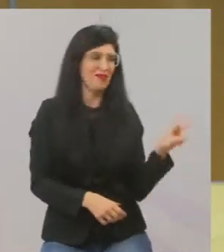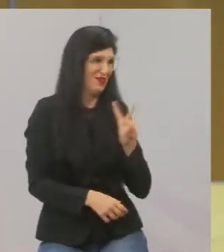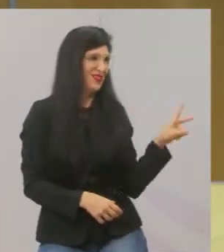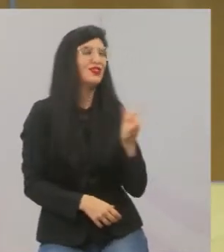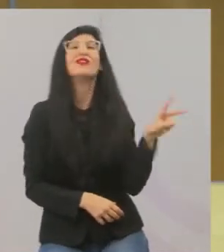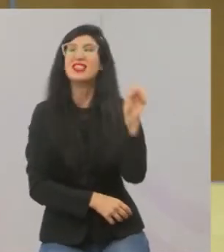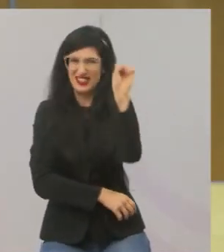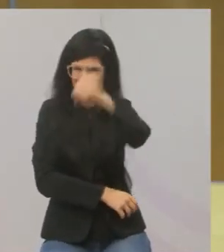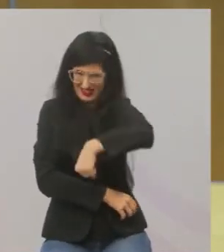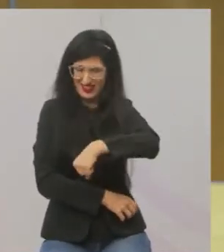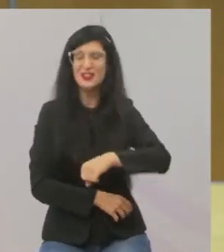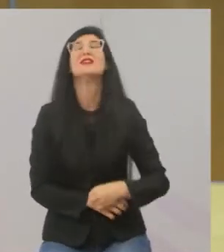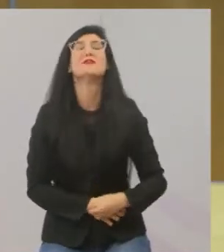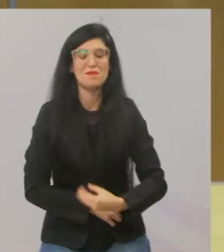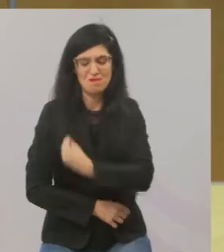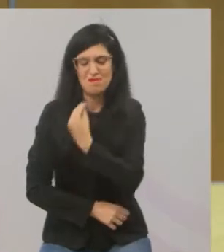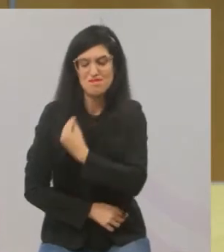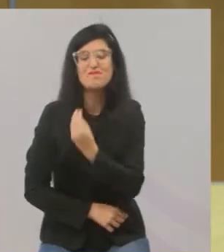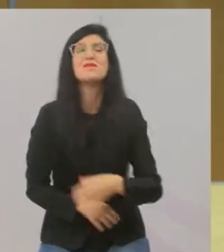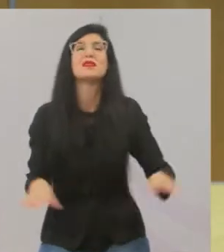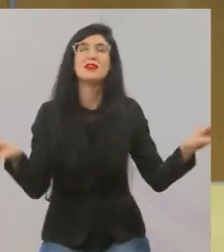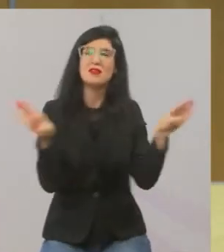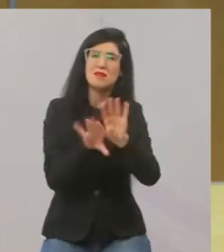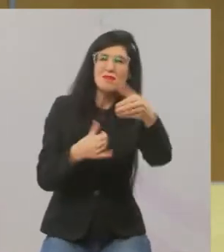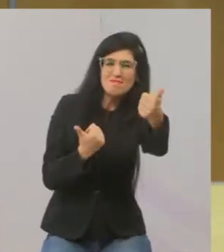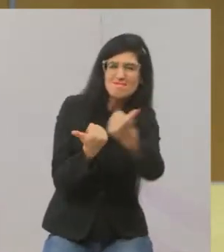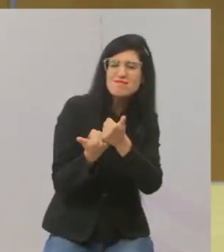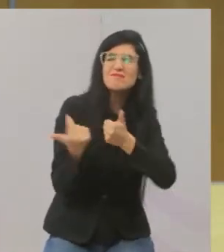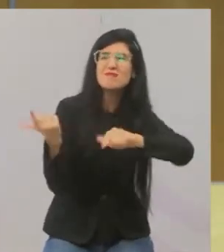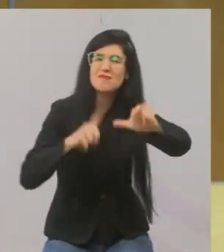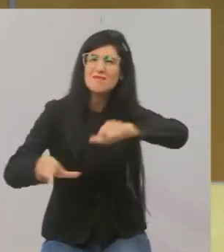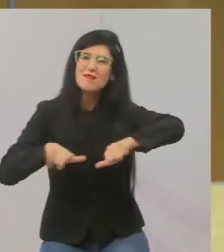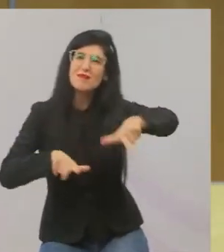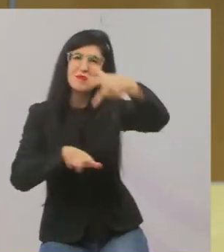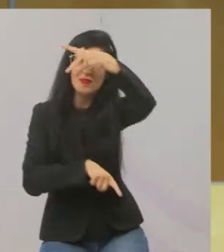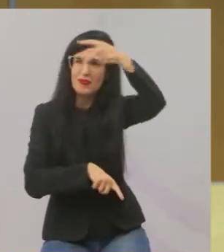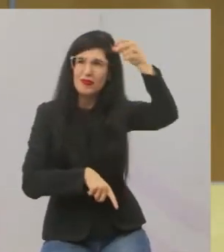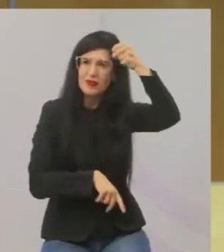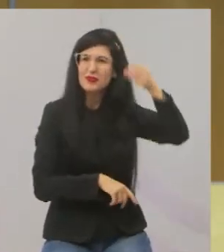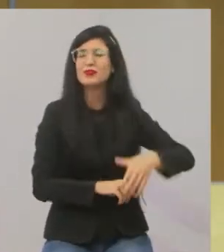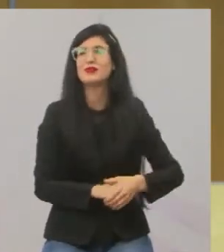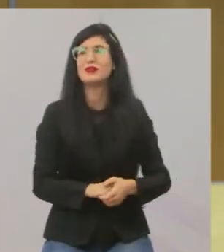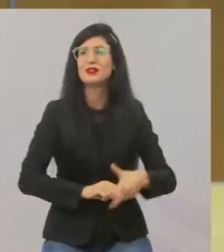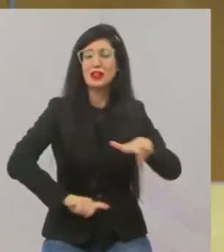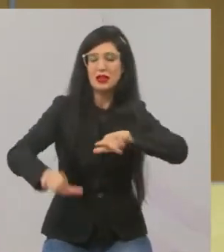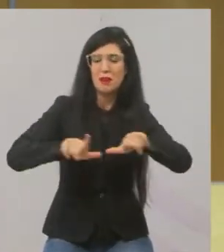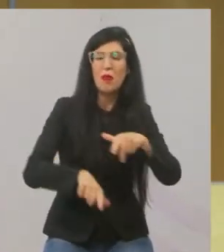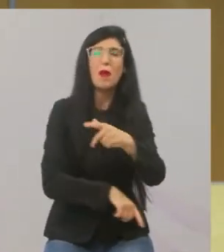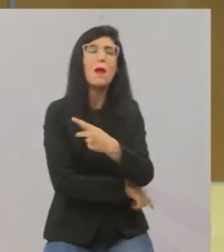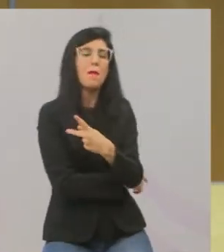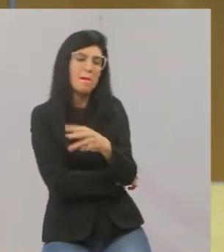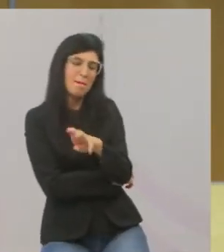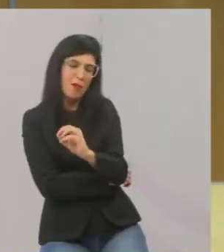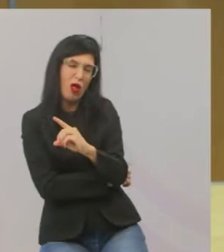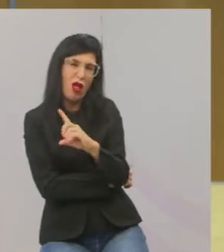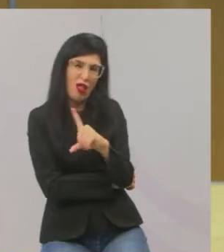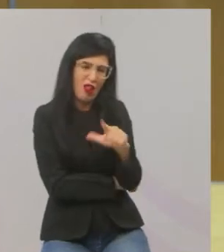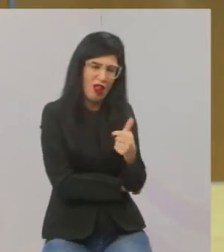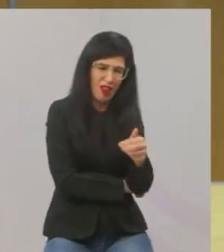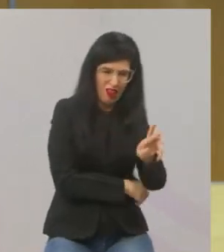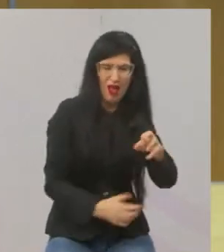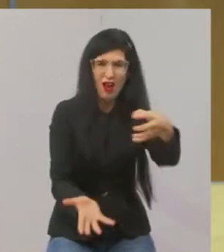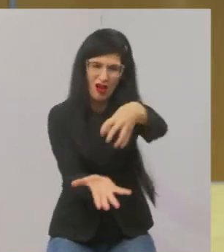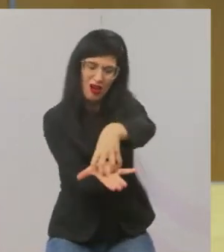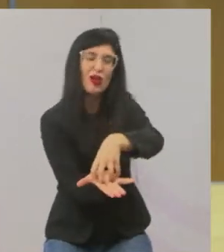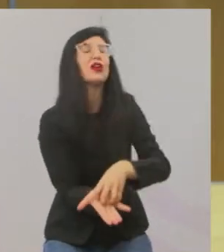na administração, trabalhei na subprefeitura, depois no horário livre vou falar disso. Tive o prazer de trabalhar na Prolar e quero aqui